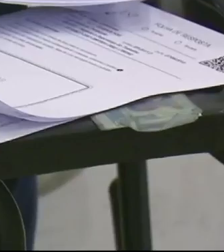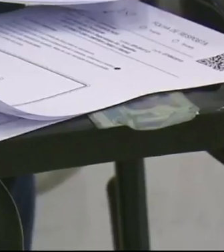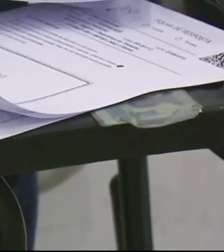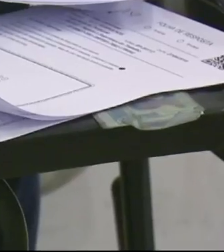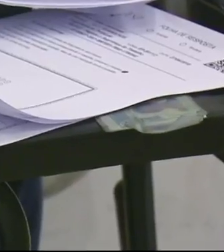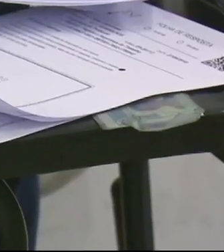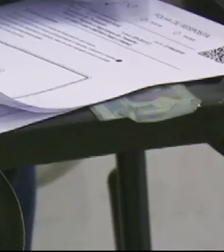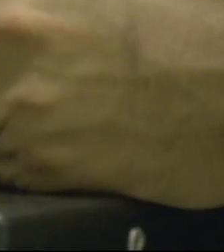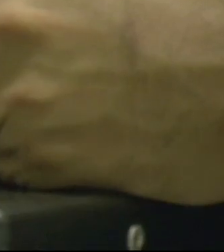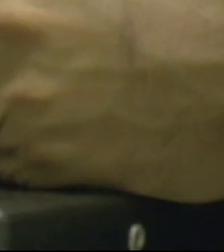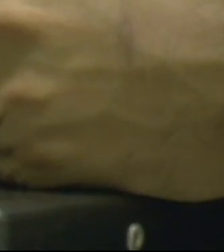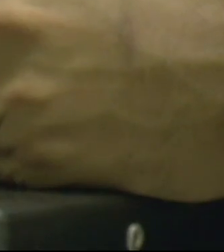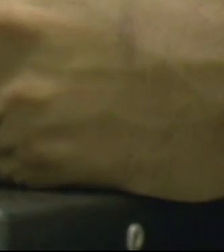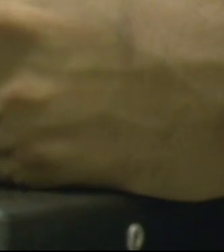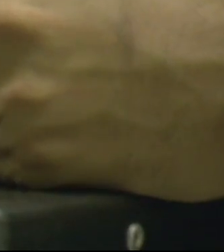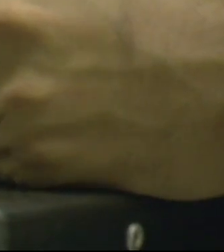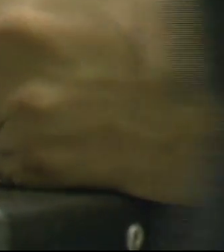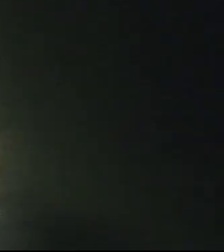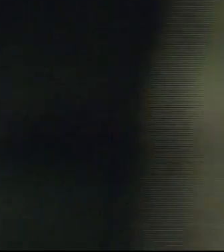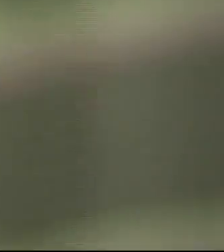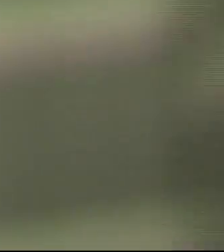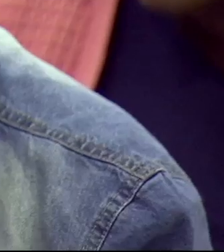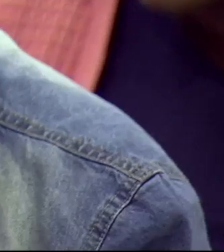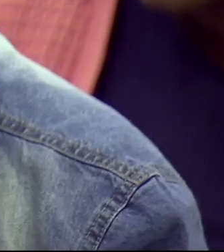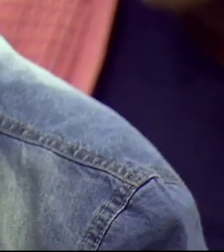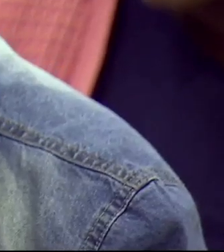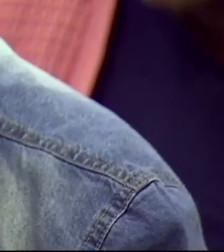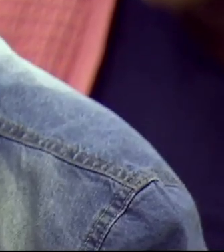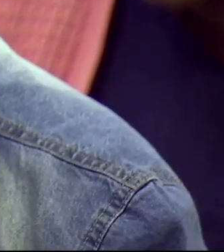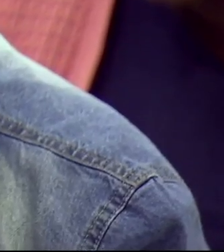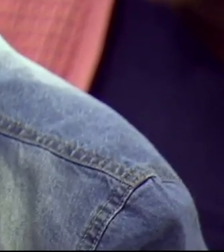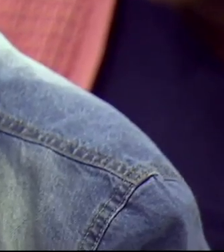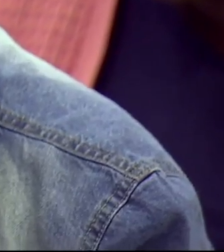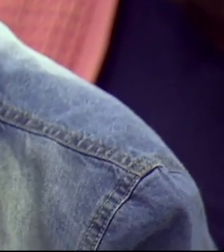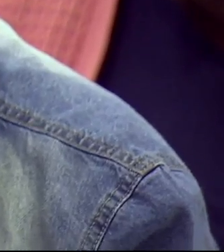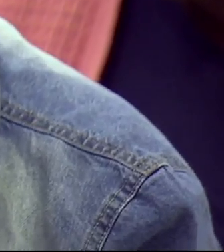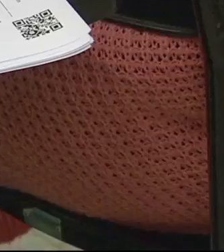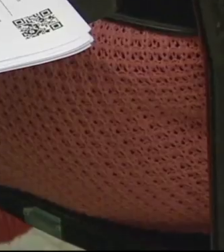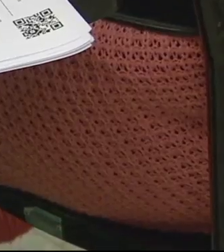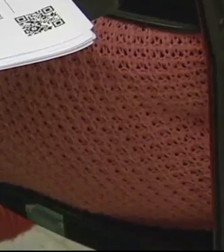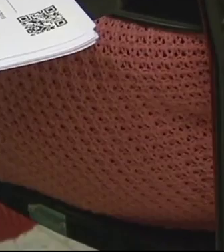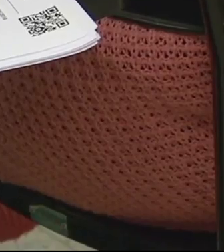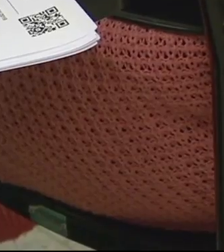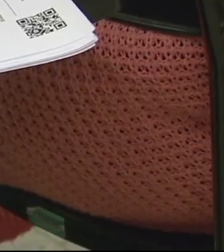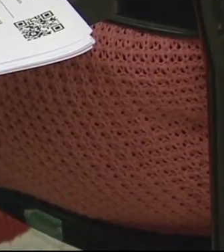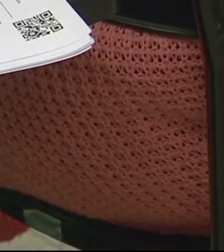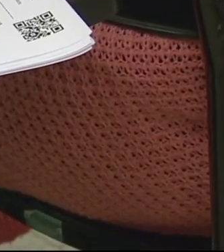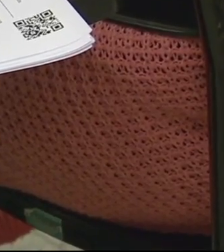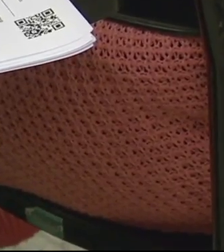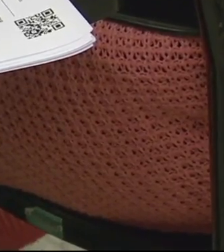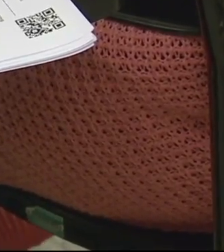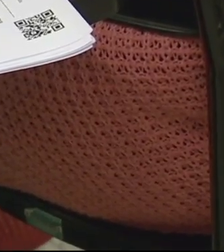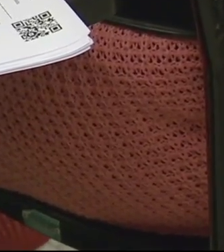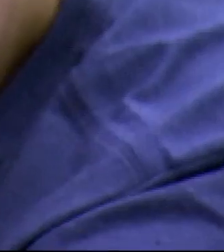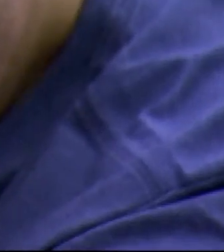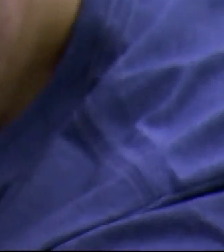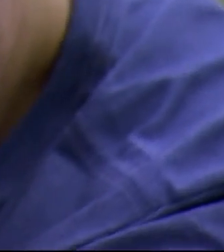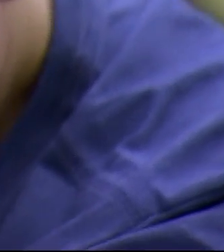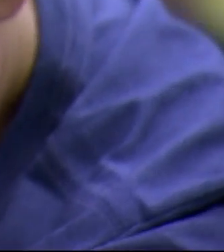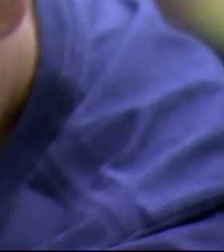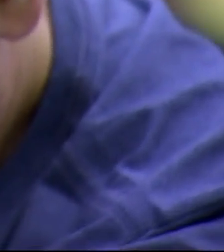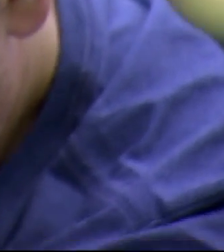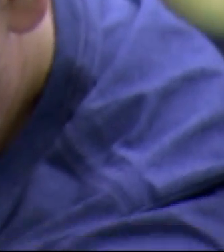pelos mediadores e ainda ao trabalho desenvolvido pelos facilitadores virtuais alunos de mestrado e doutorado